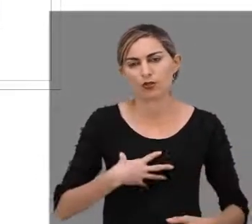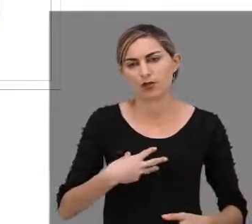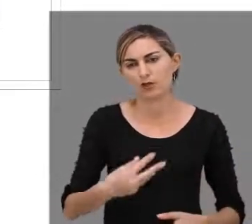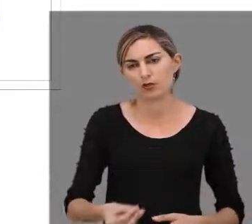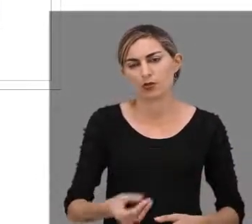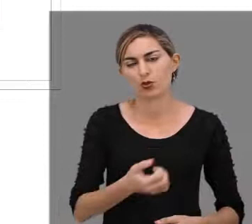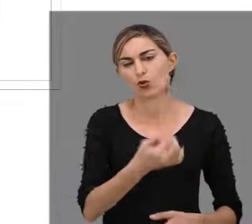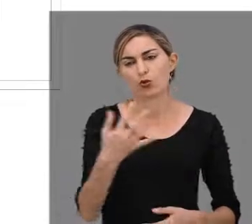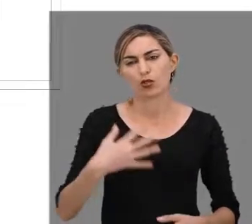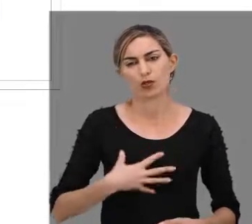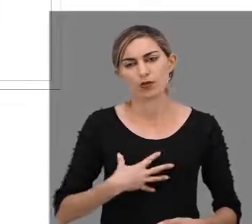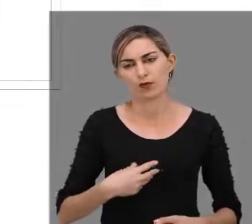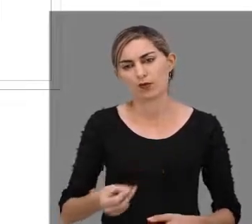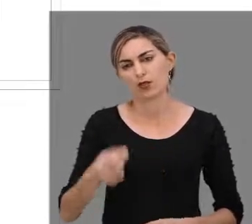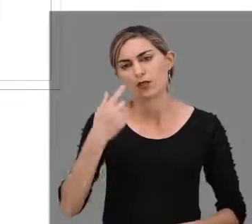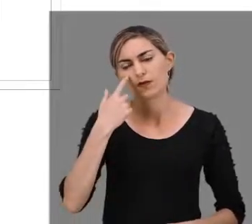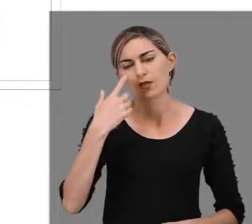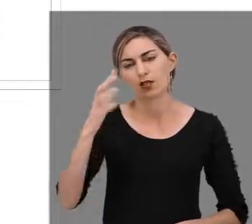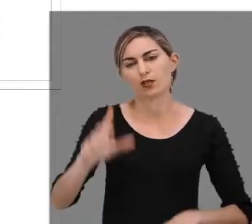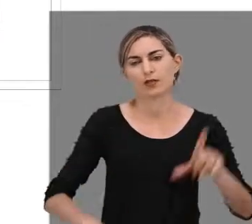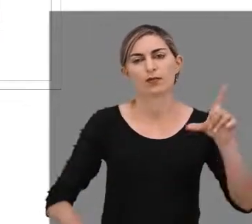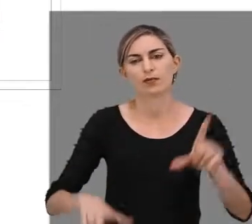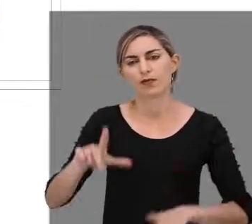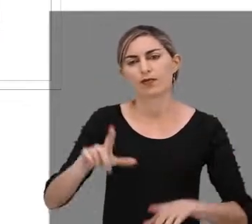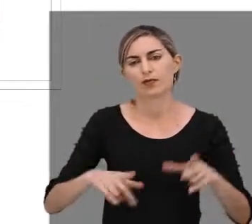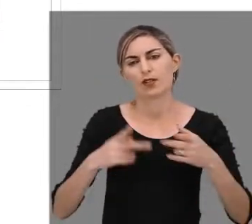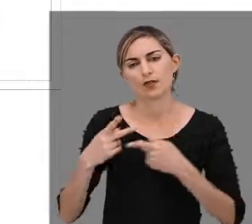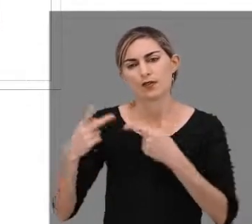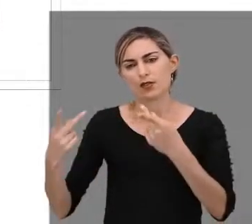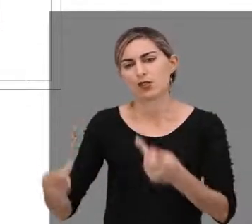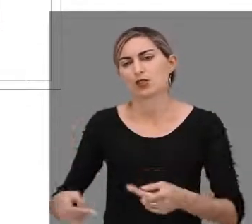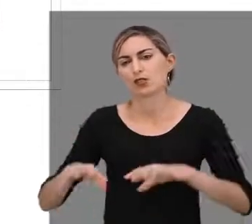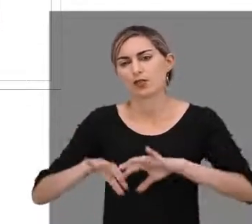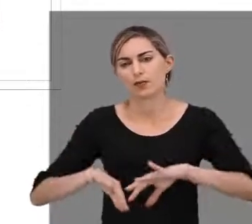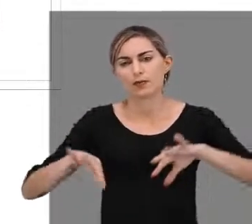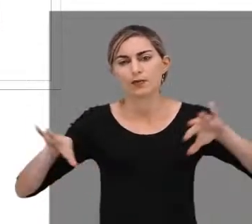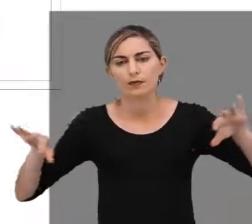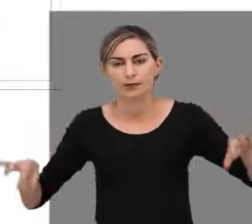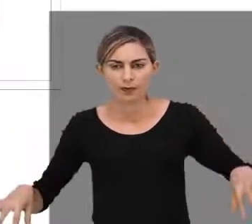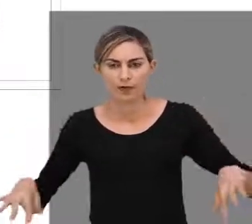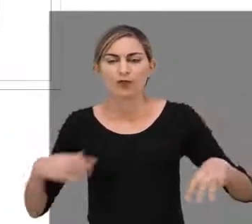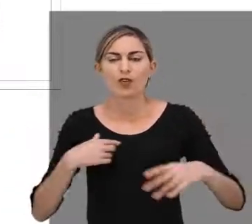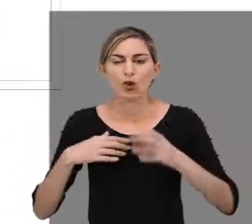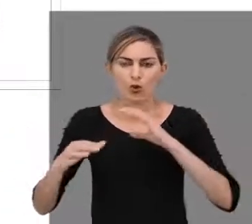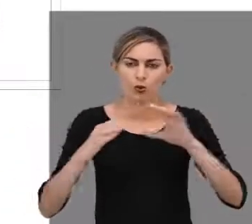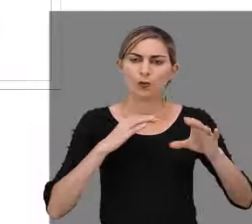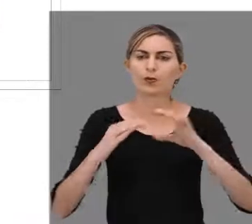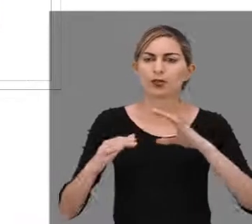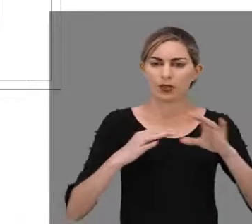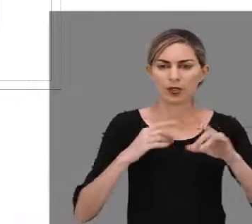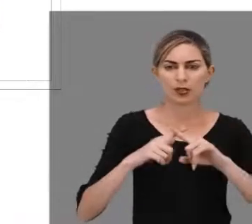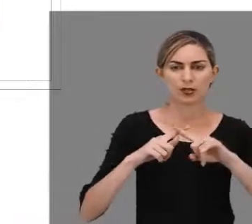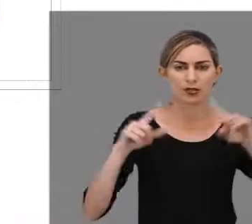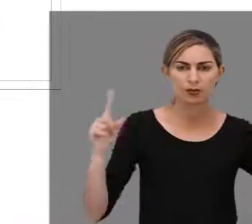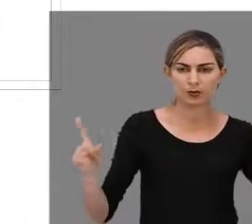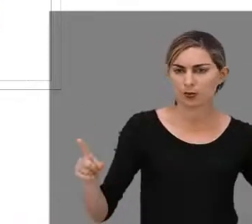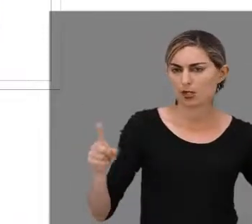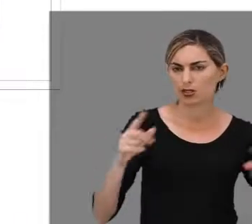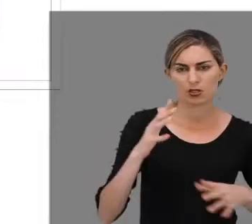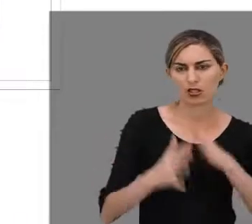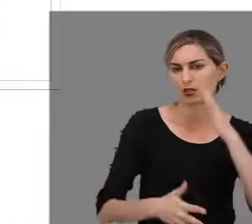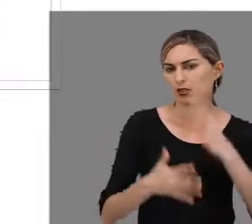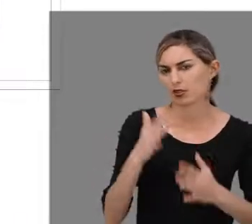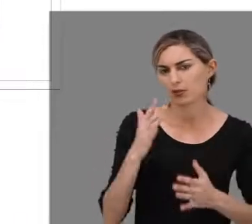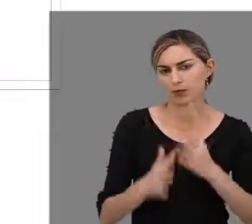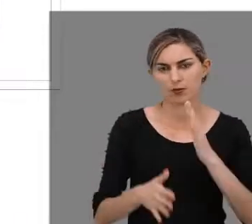então quando os filhos estão assistindo televisão e ela está com visitas, eles ainda conseguem ter a comunicação, mas nenhum atrapalha